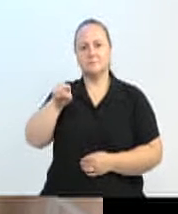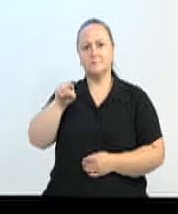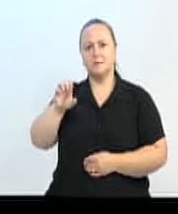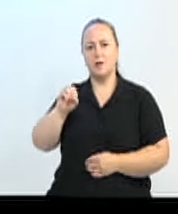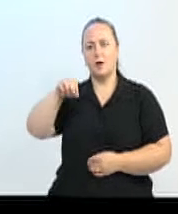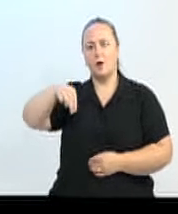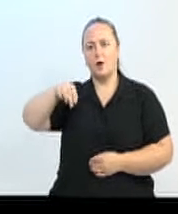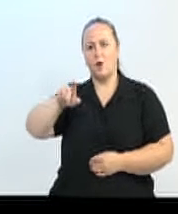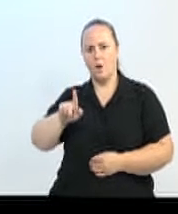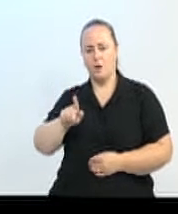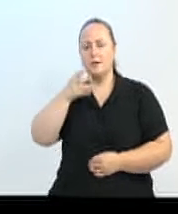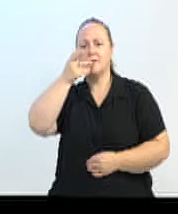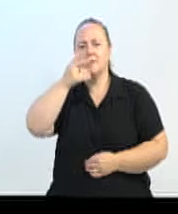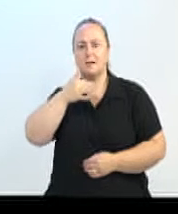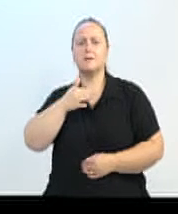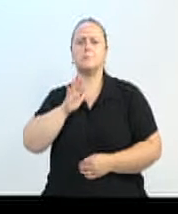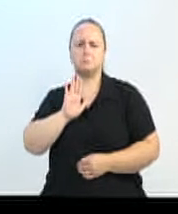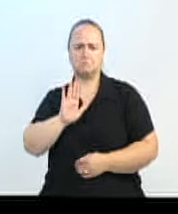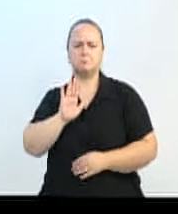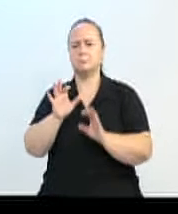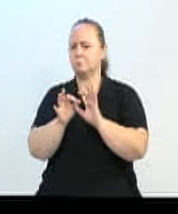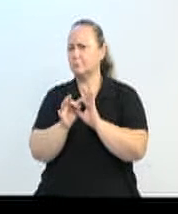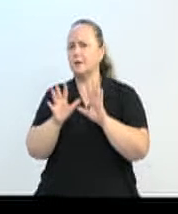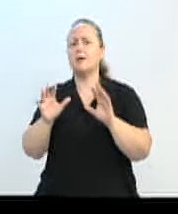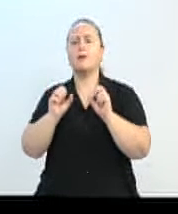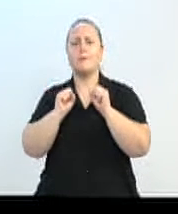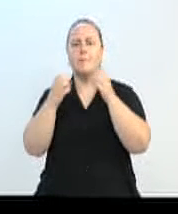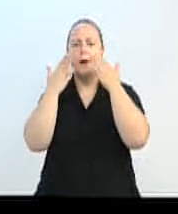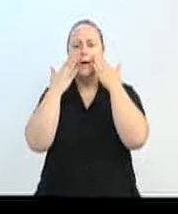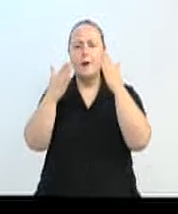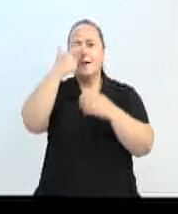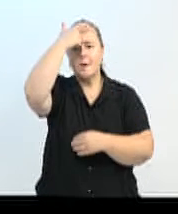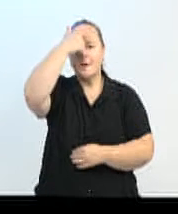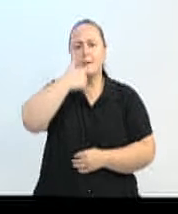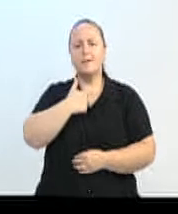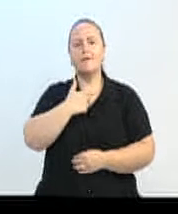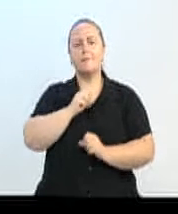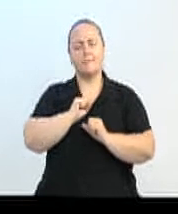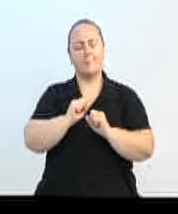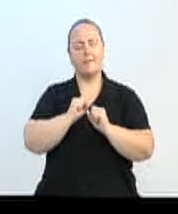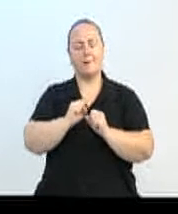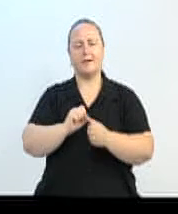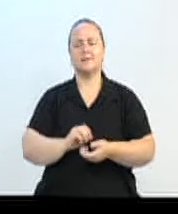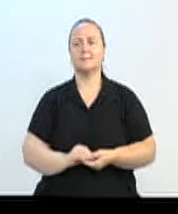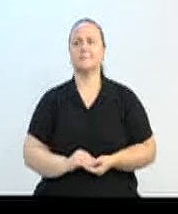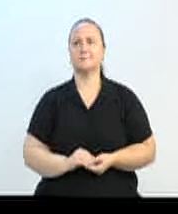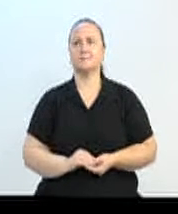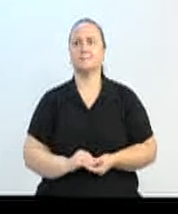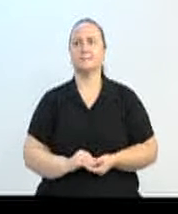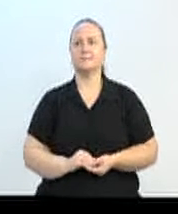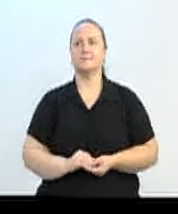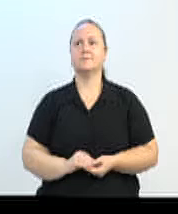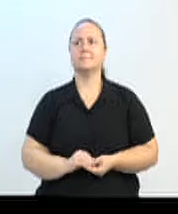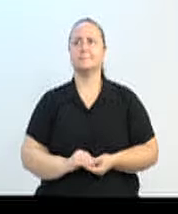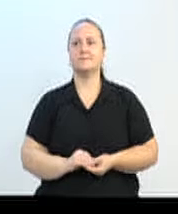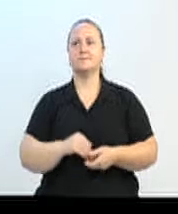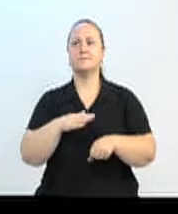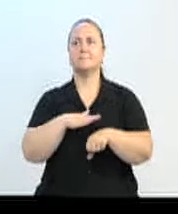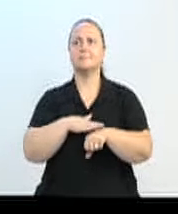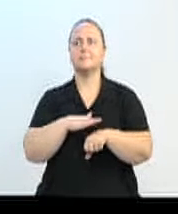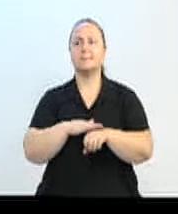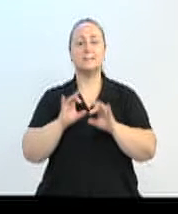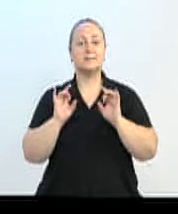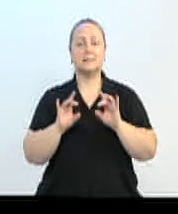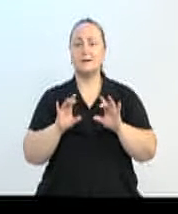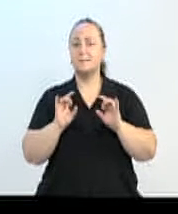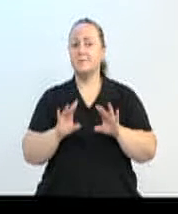têm permissão nessas as crianças podem tem autorização para as crianças aparecer Foi um momento muito especial que